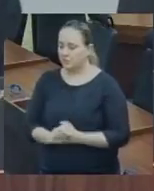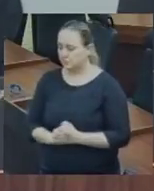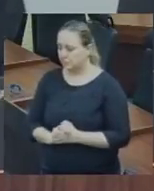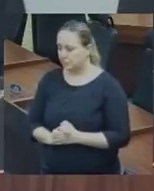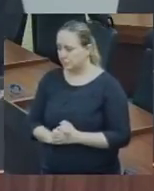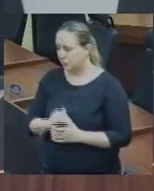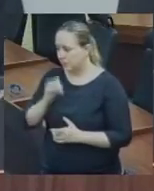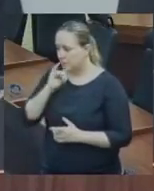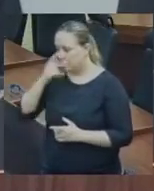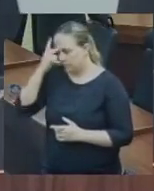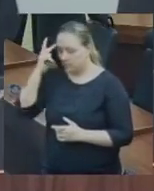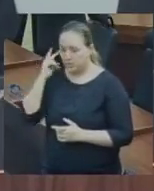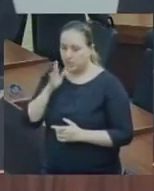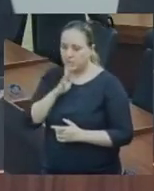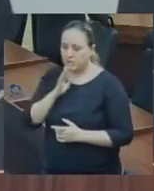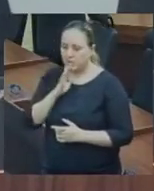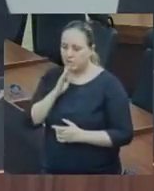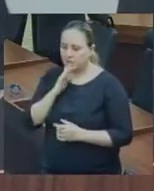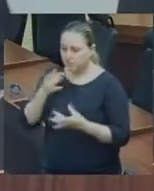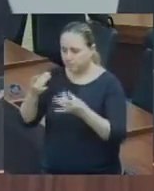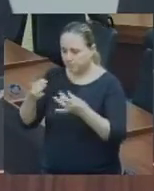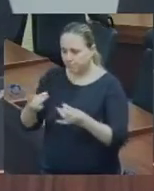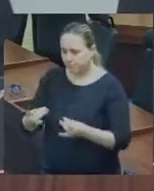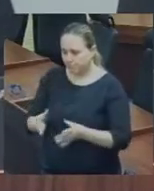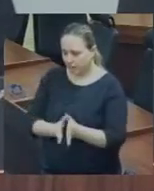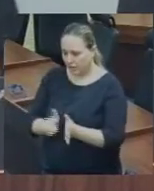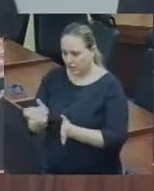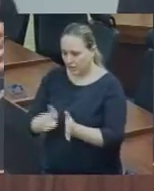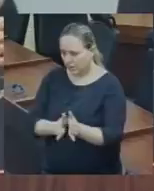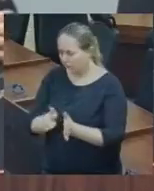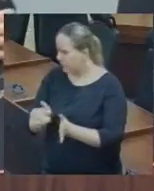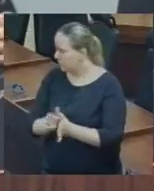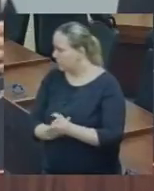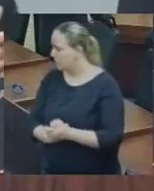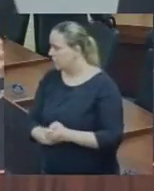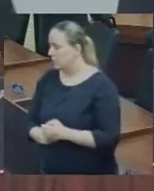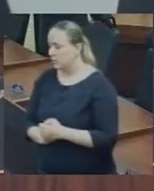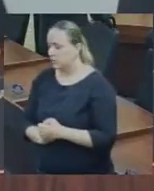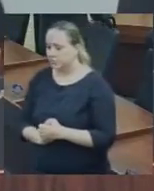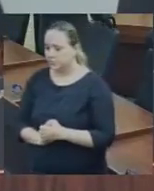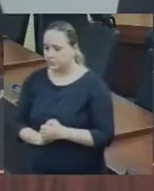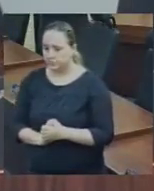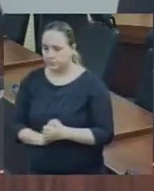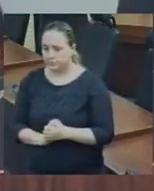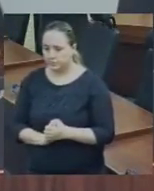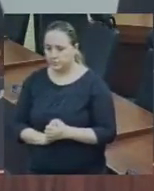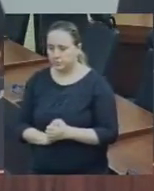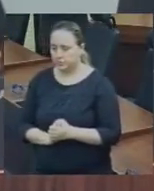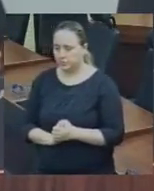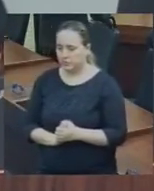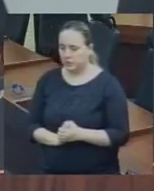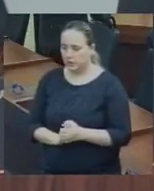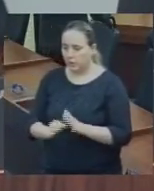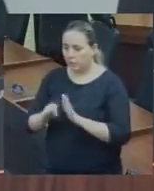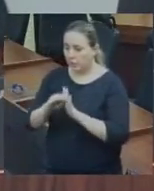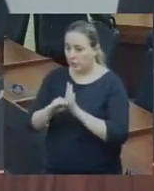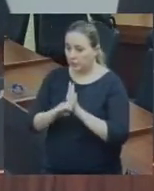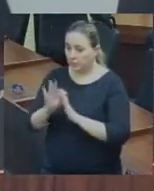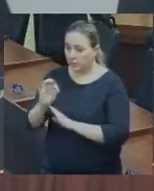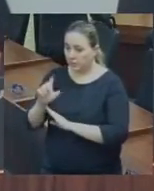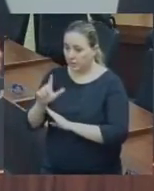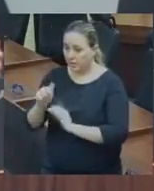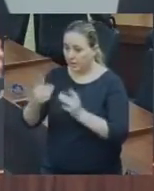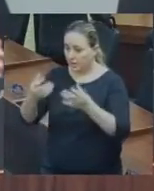assim um programador que conhece minimamente acessibilidade ele lá no programa da tela ele escreveu aquele link